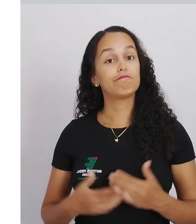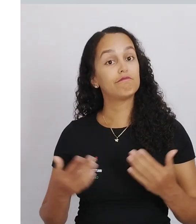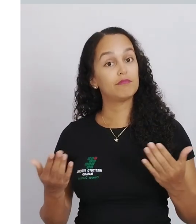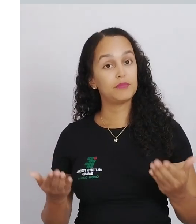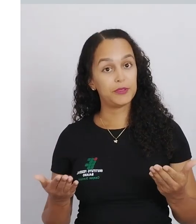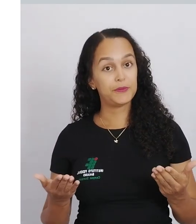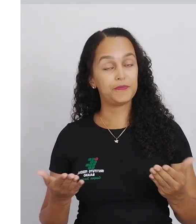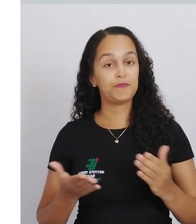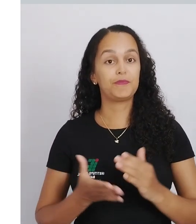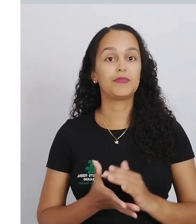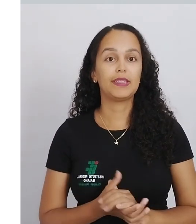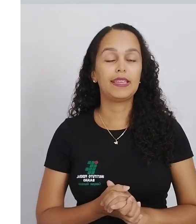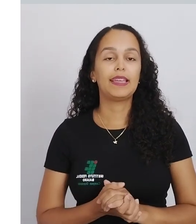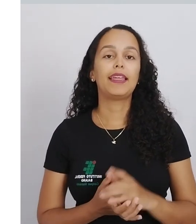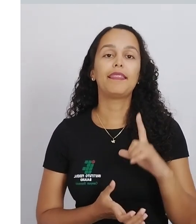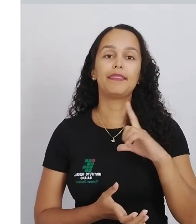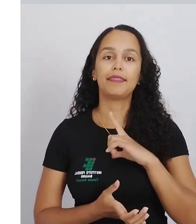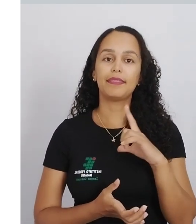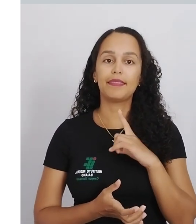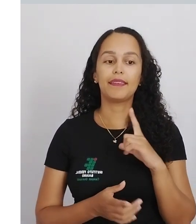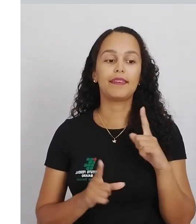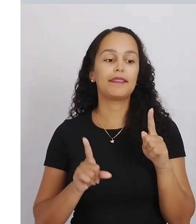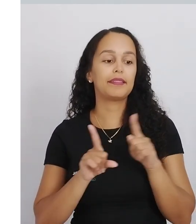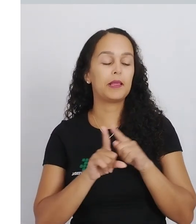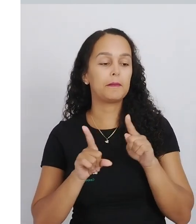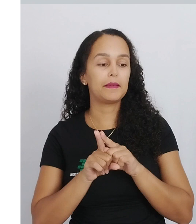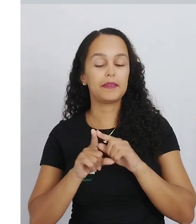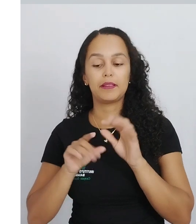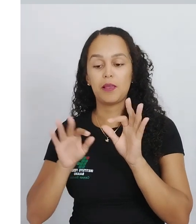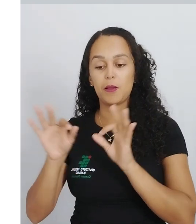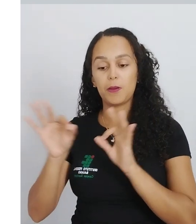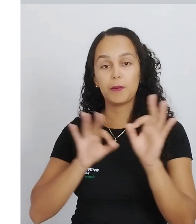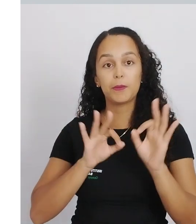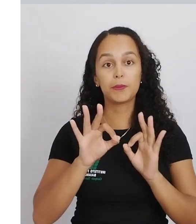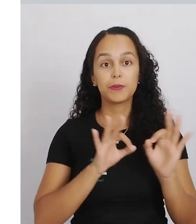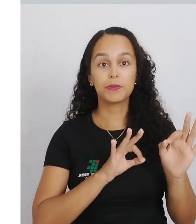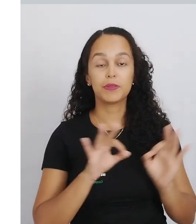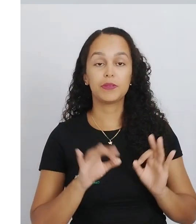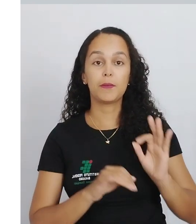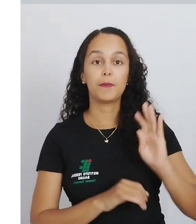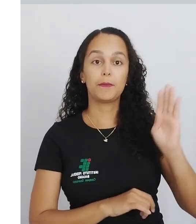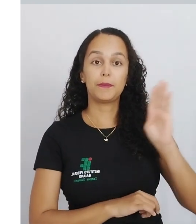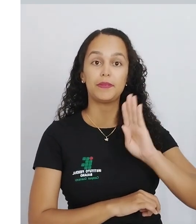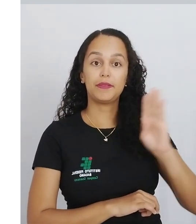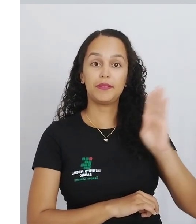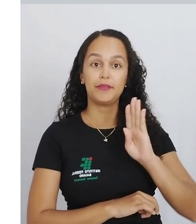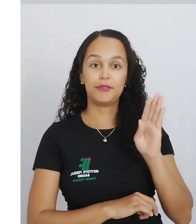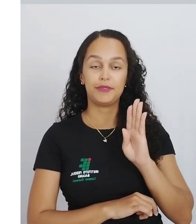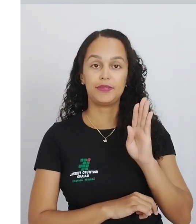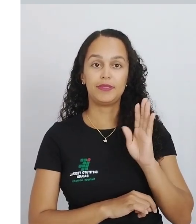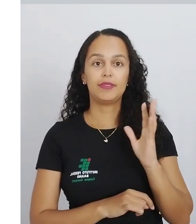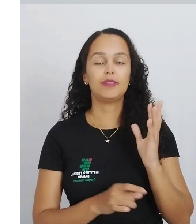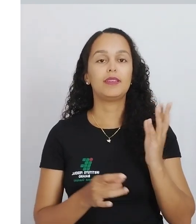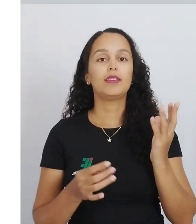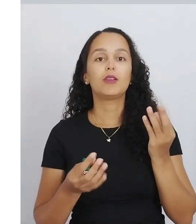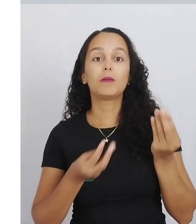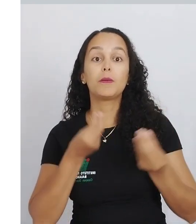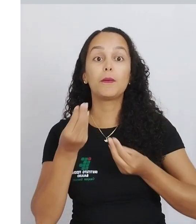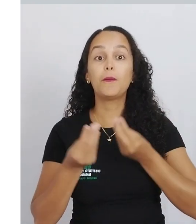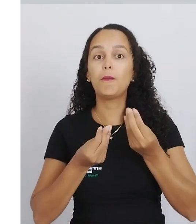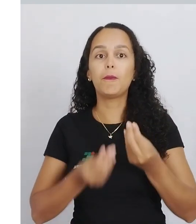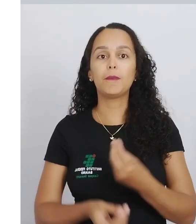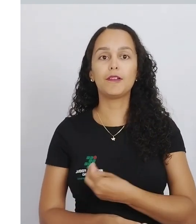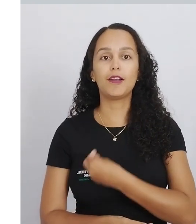Bom, nós temos então, né, os níveis de organização biológica, que é como nós organizamos, afinal de contas, né, a